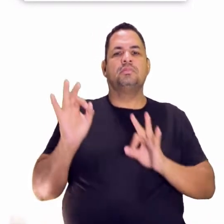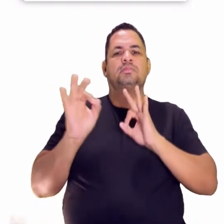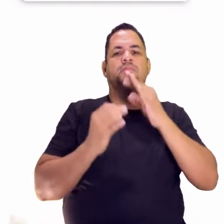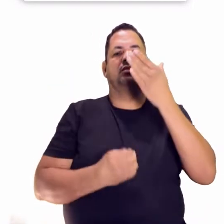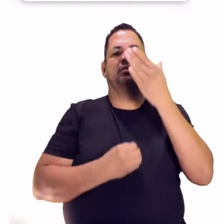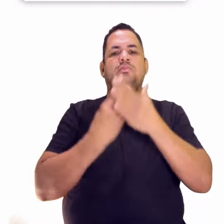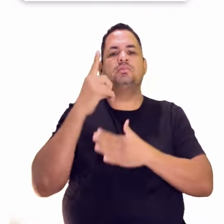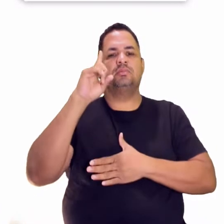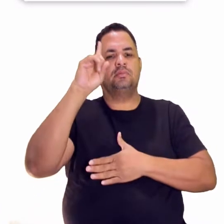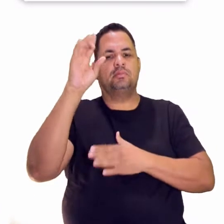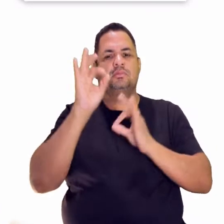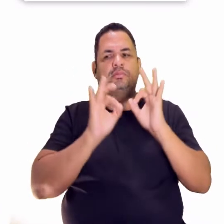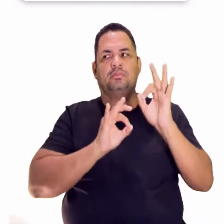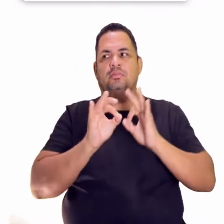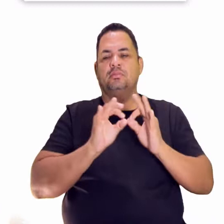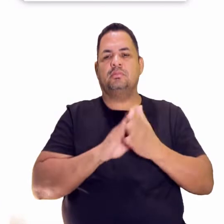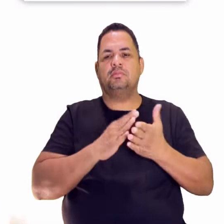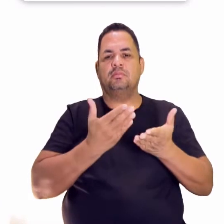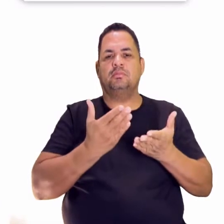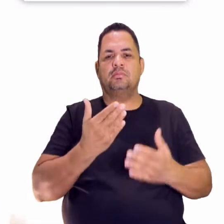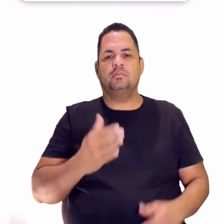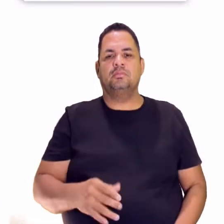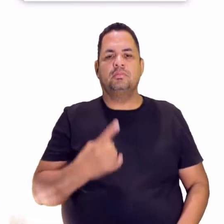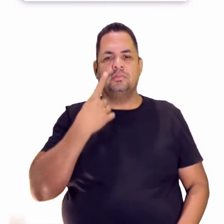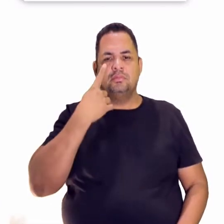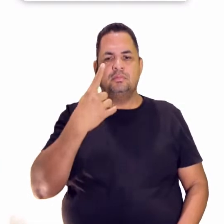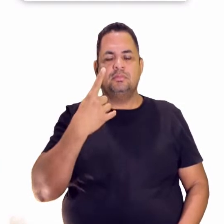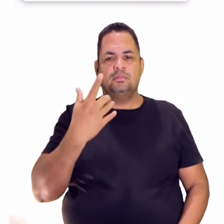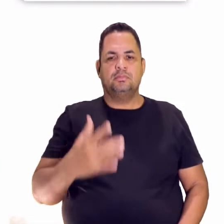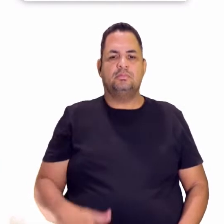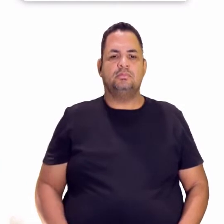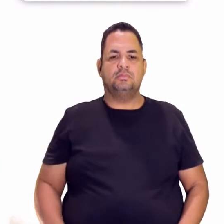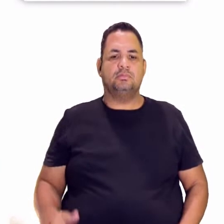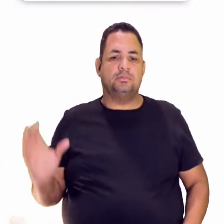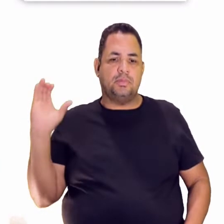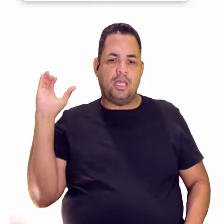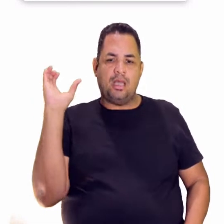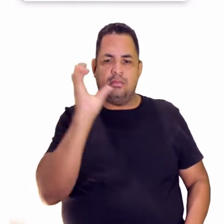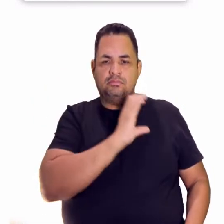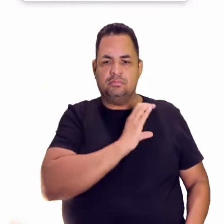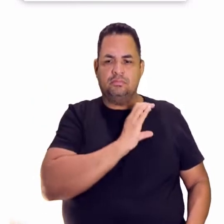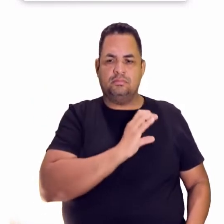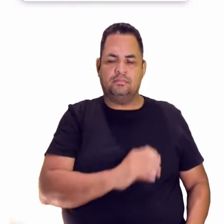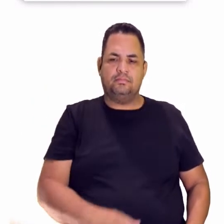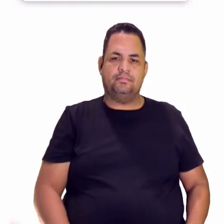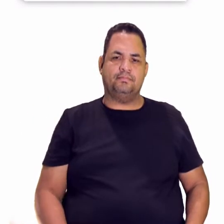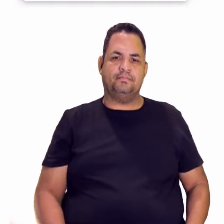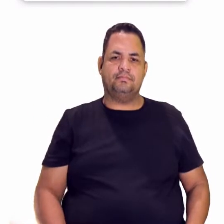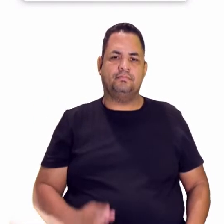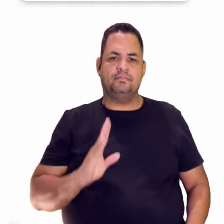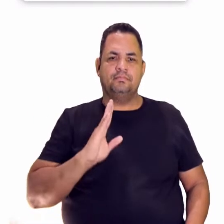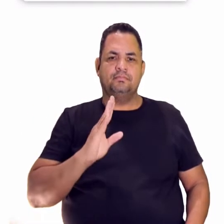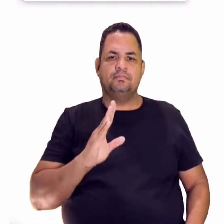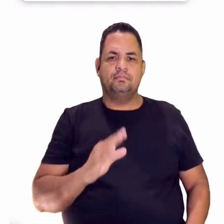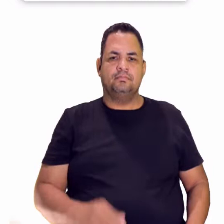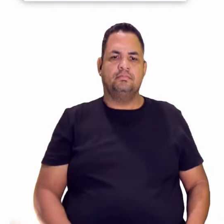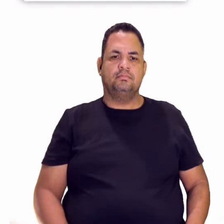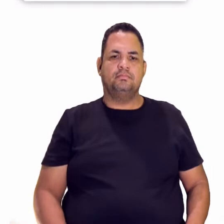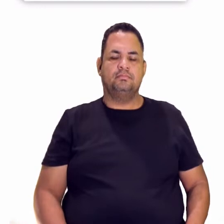ideia, já forma um conceito, você vê e imediatamente você já